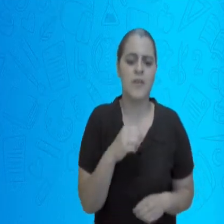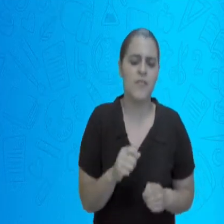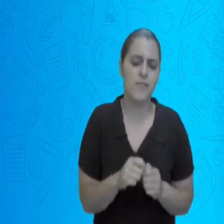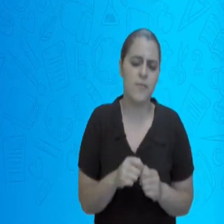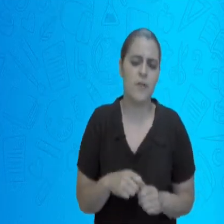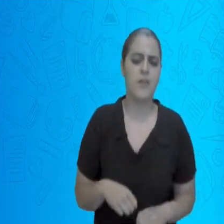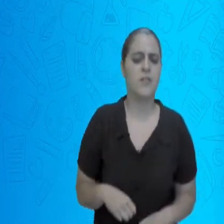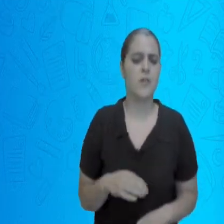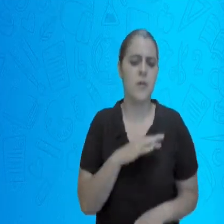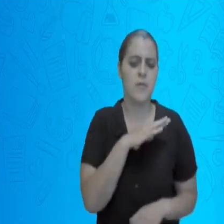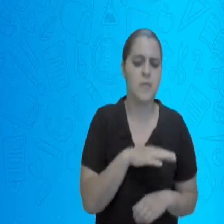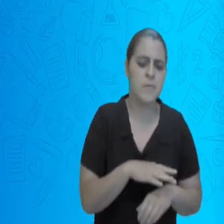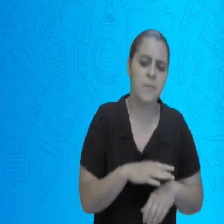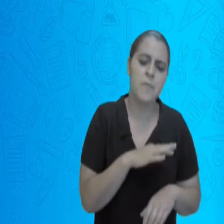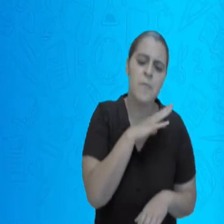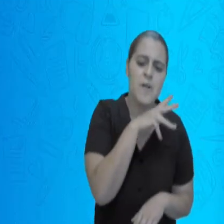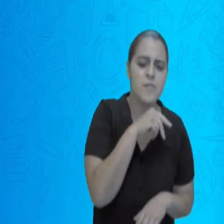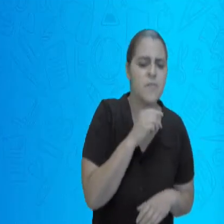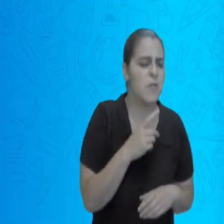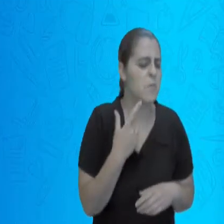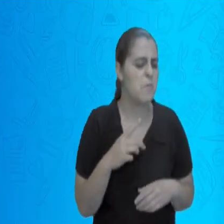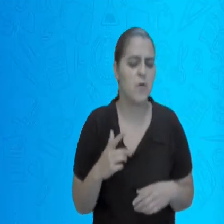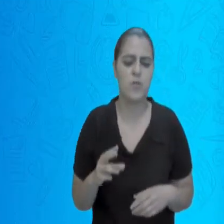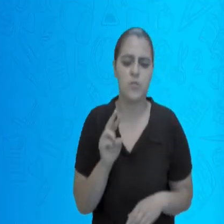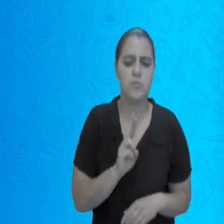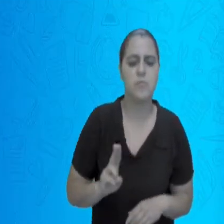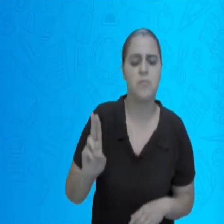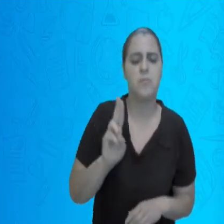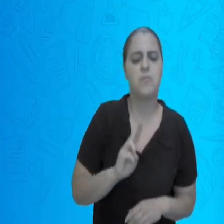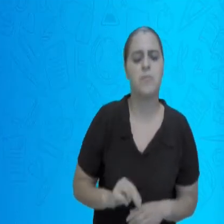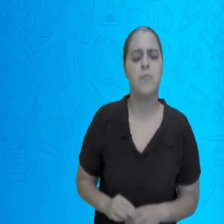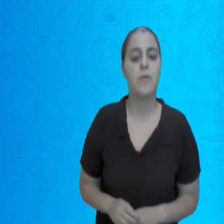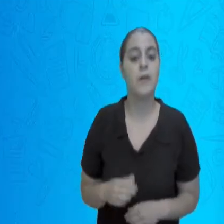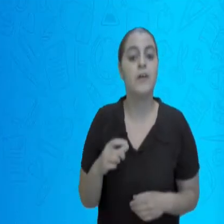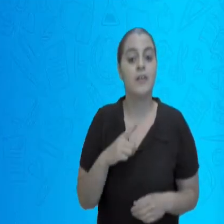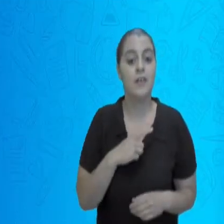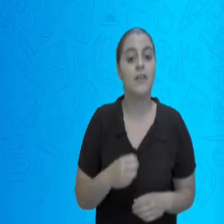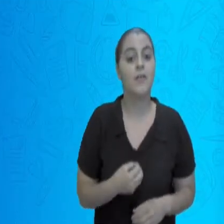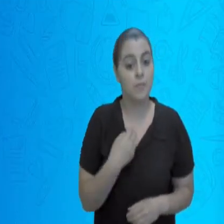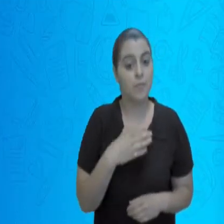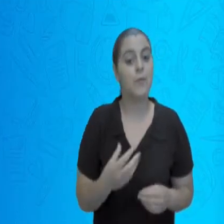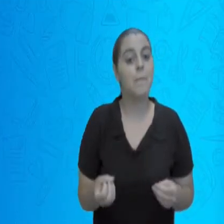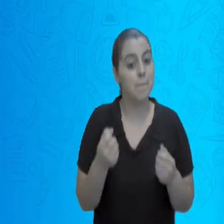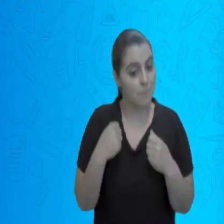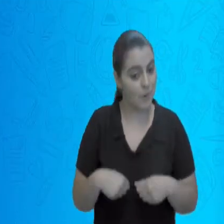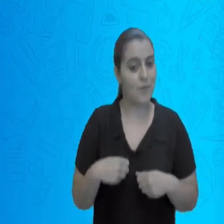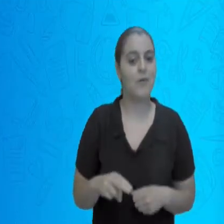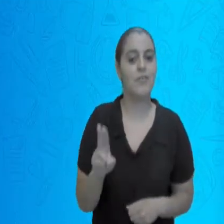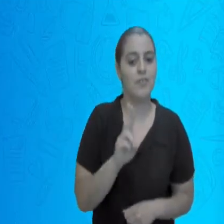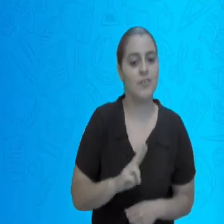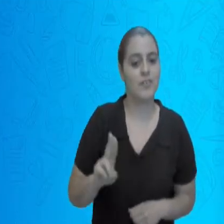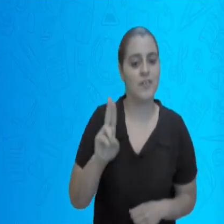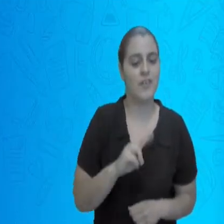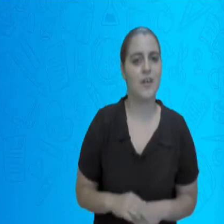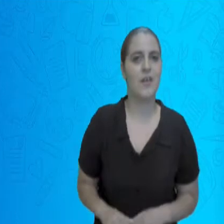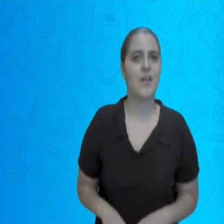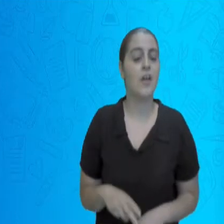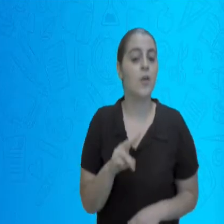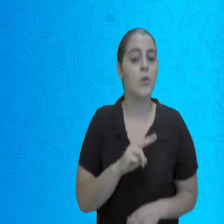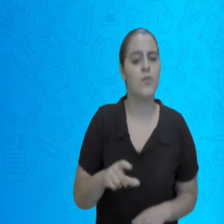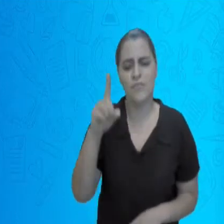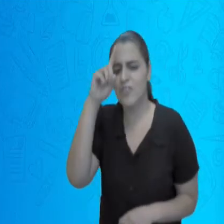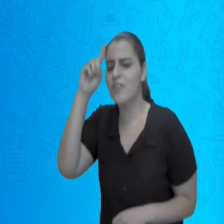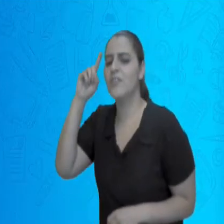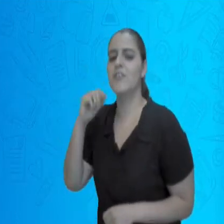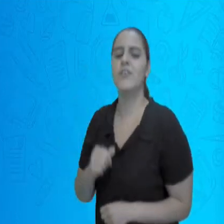não podem ser utilizados. Mas nós temos alguns que nos trazem benefícios, que são usados no nosso dia a